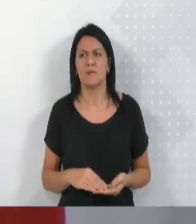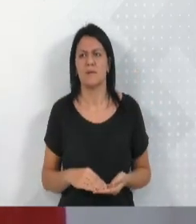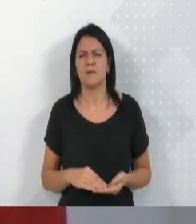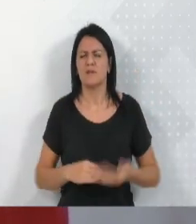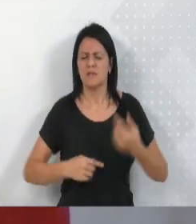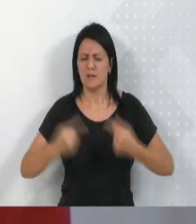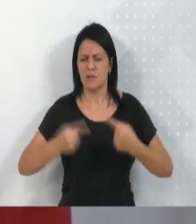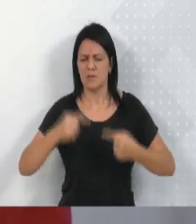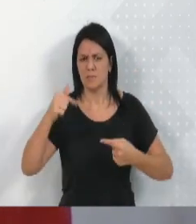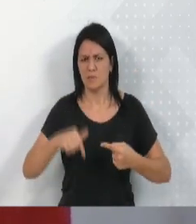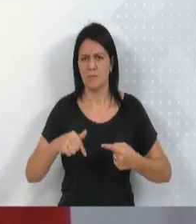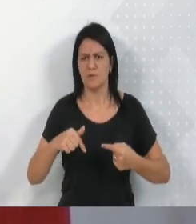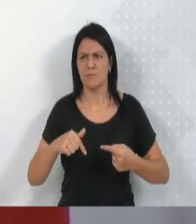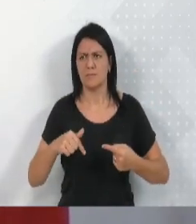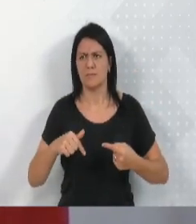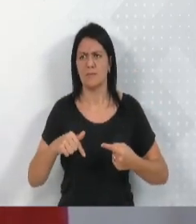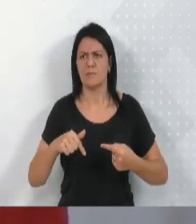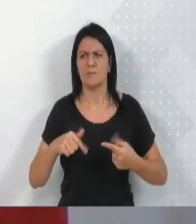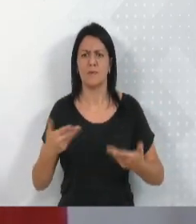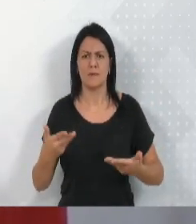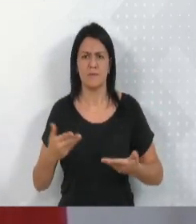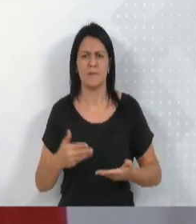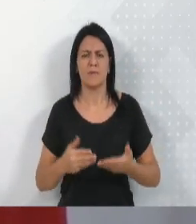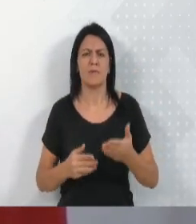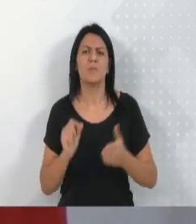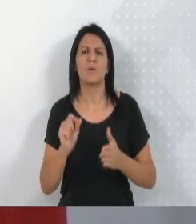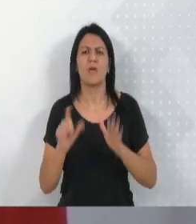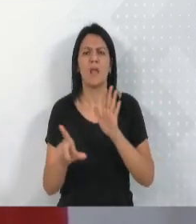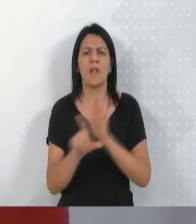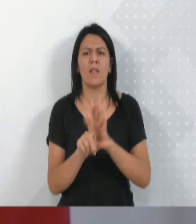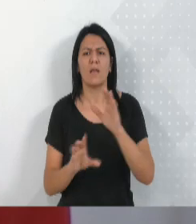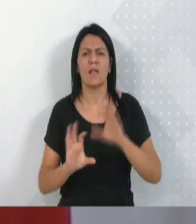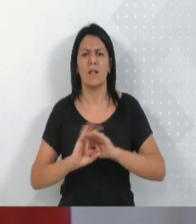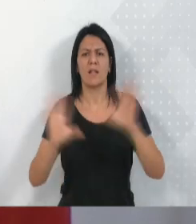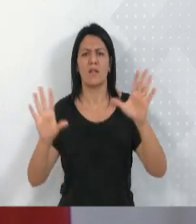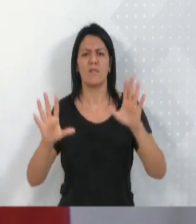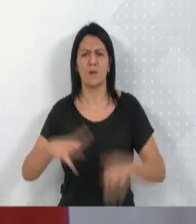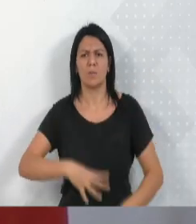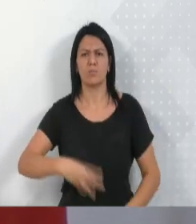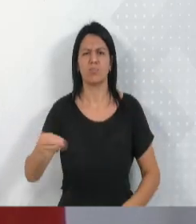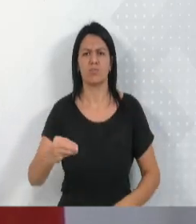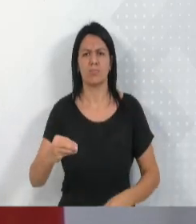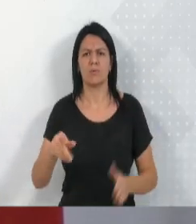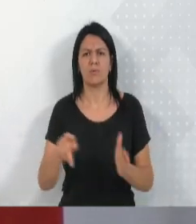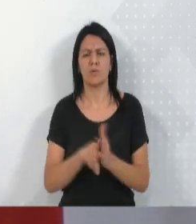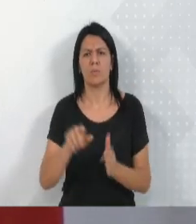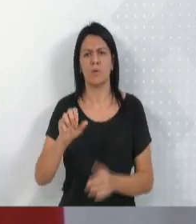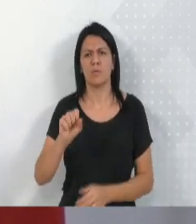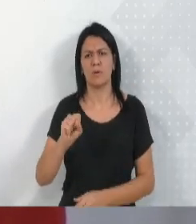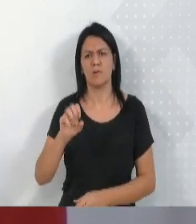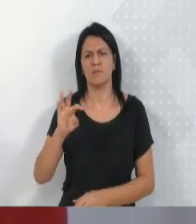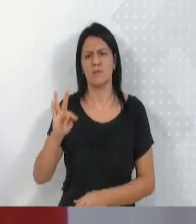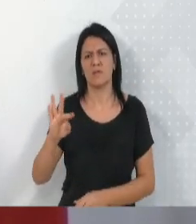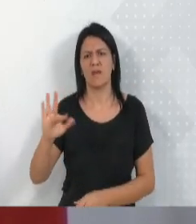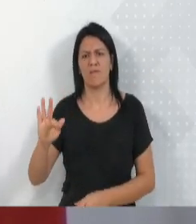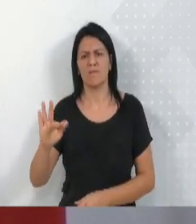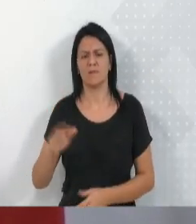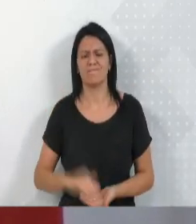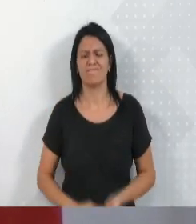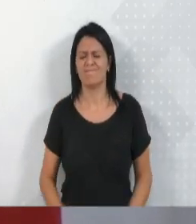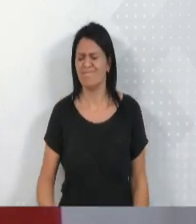debatido aqui, sobre essa eventual legalização do aborto pelo STF.